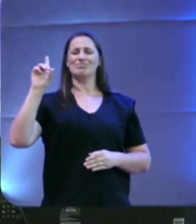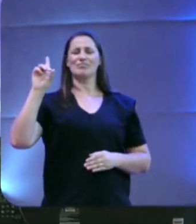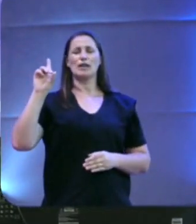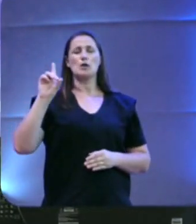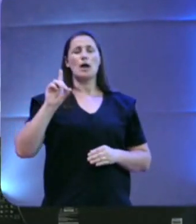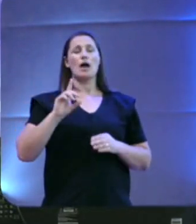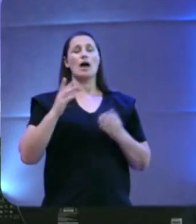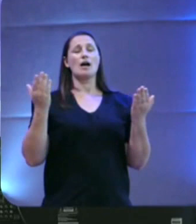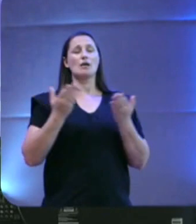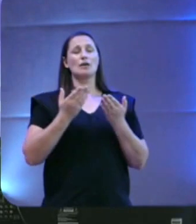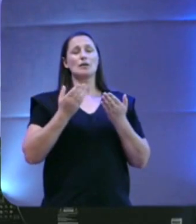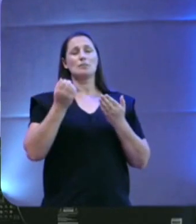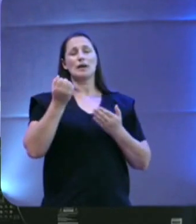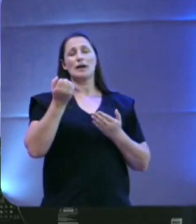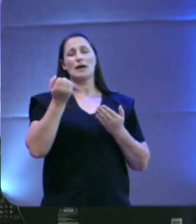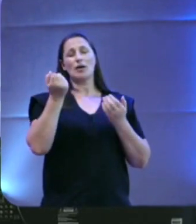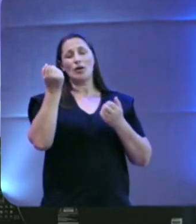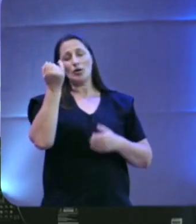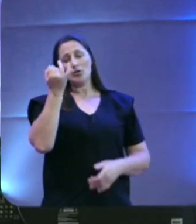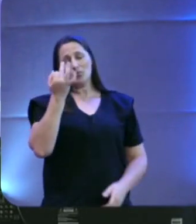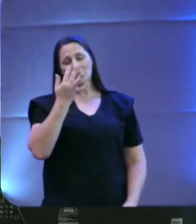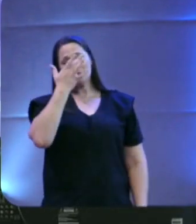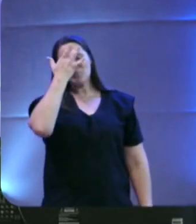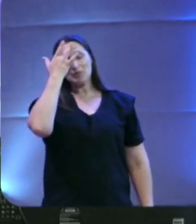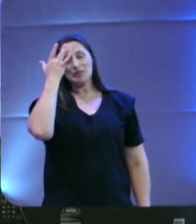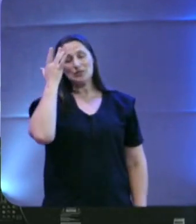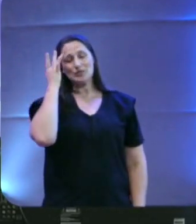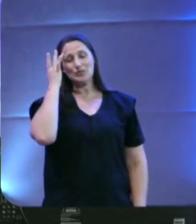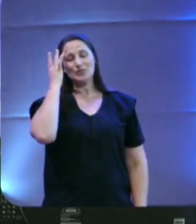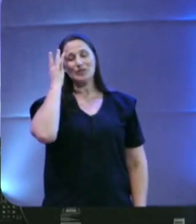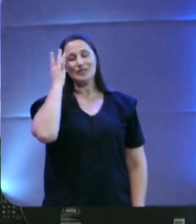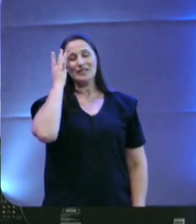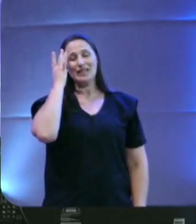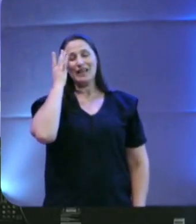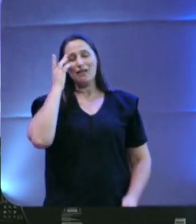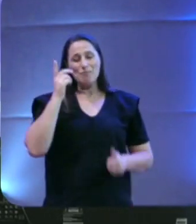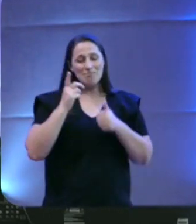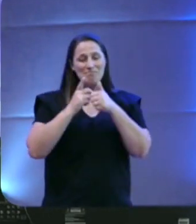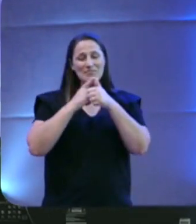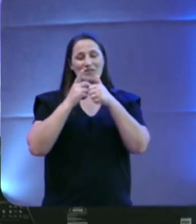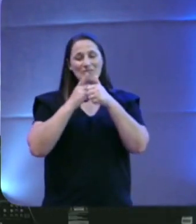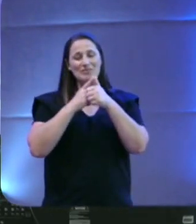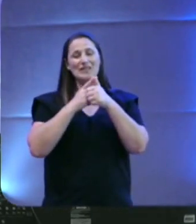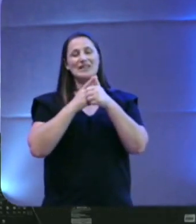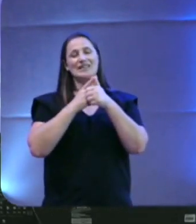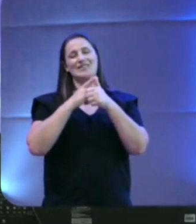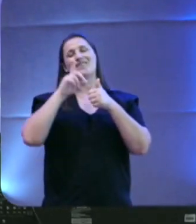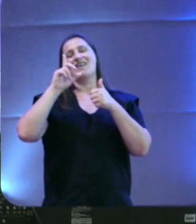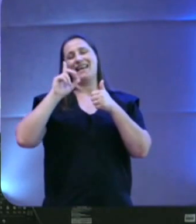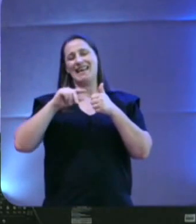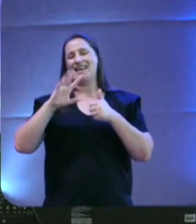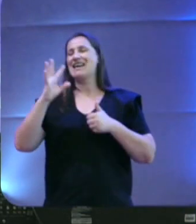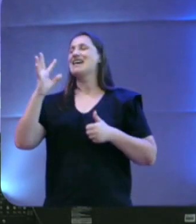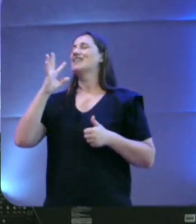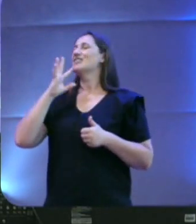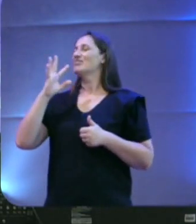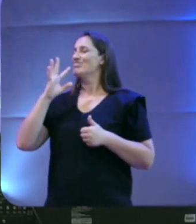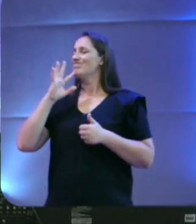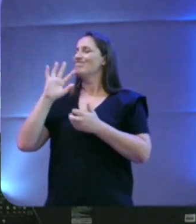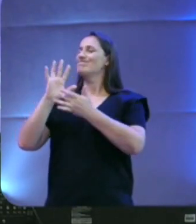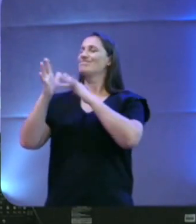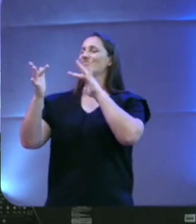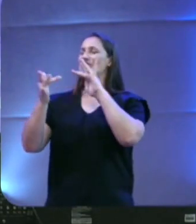muitos aqui nessa multidão hoje, o primeiro passo foi: eu reconheço Jesus como o Senhor e Salvador da minha vida. E eu quero começar